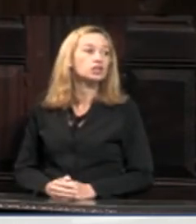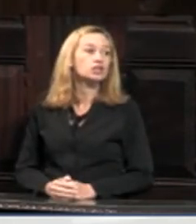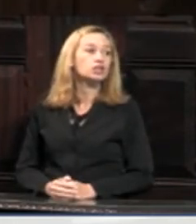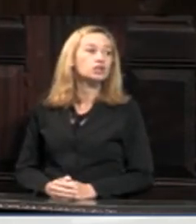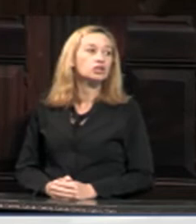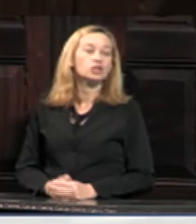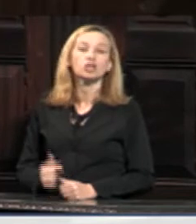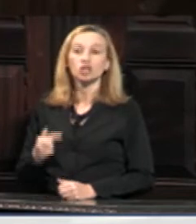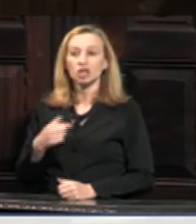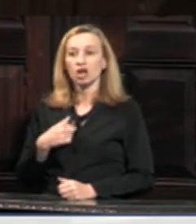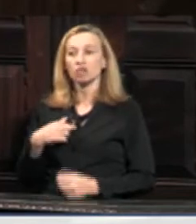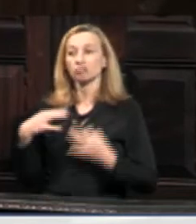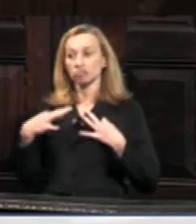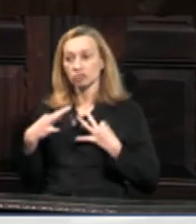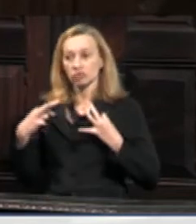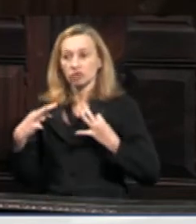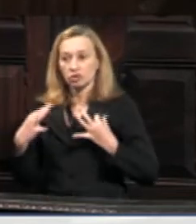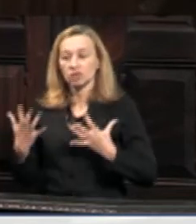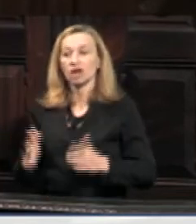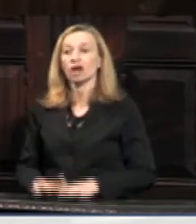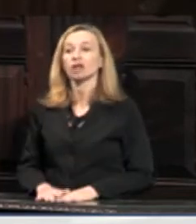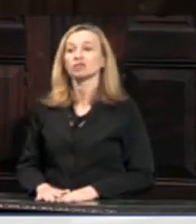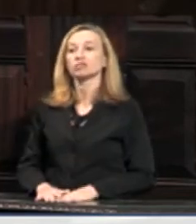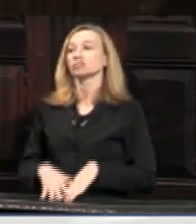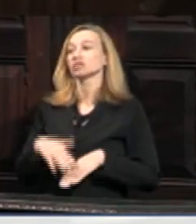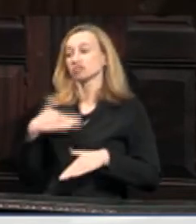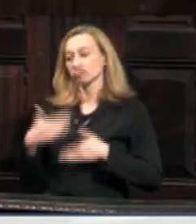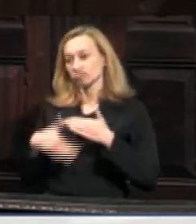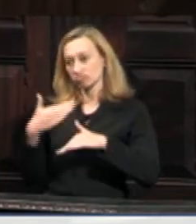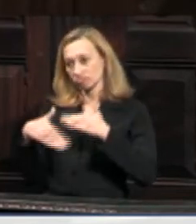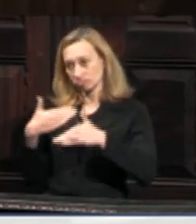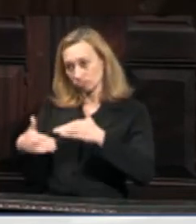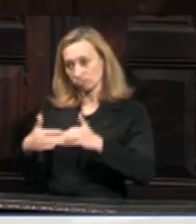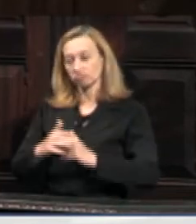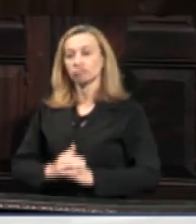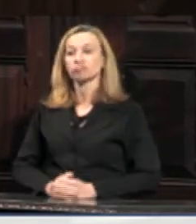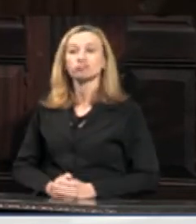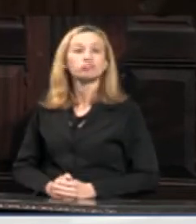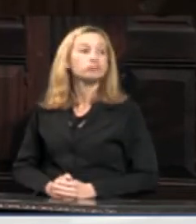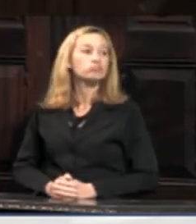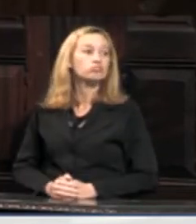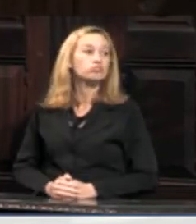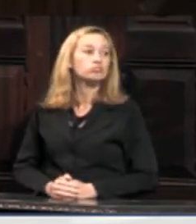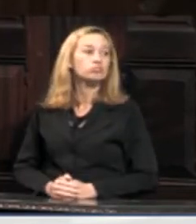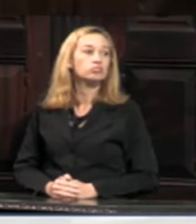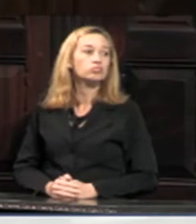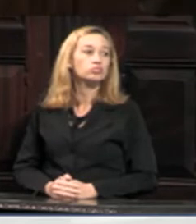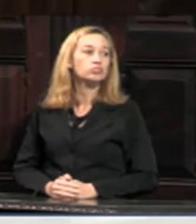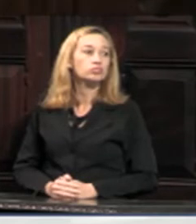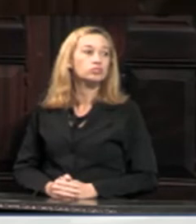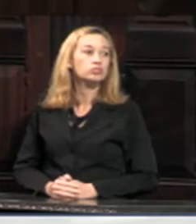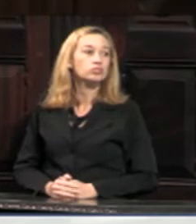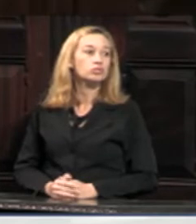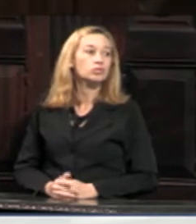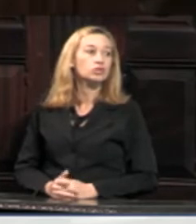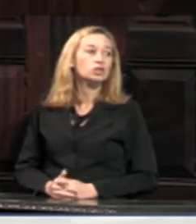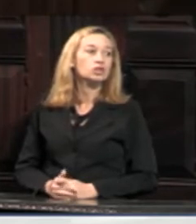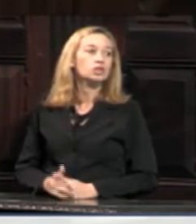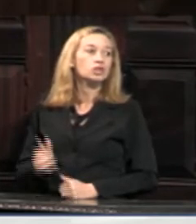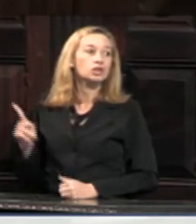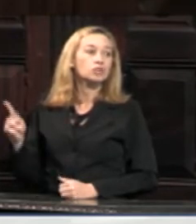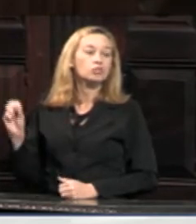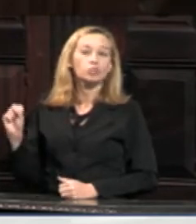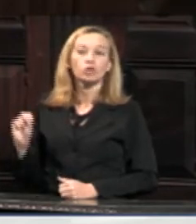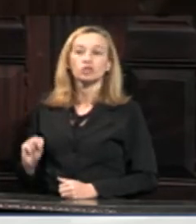um voluntário nesse processo pós 28 de outubro, com